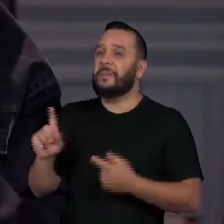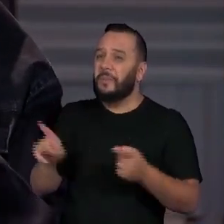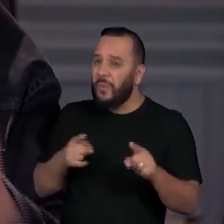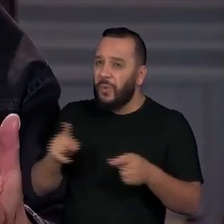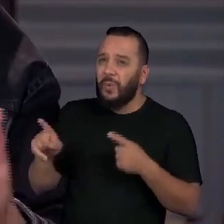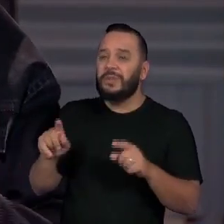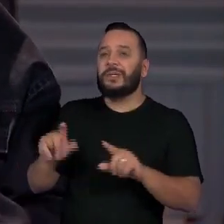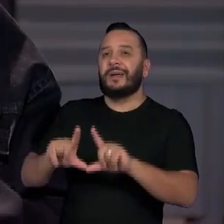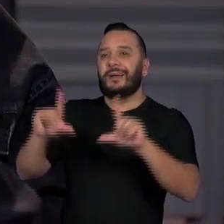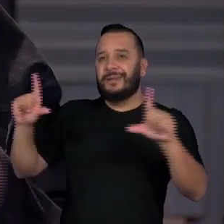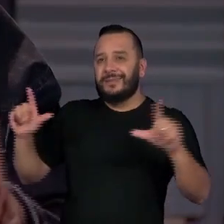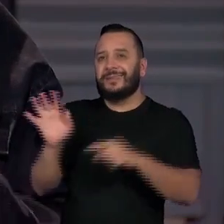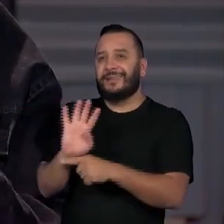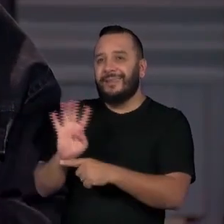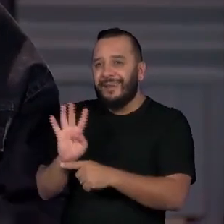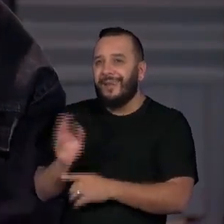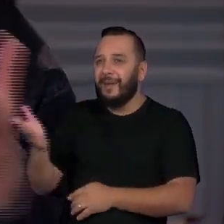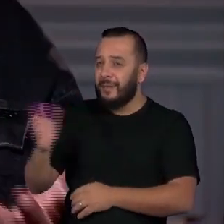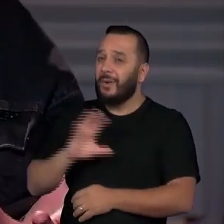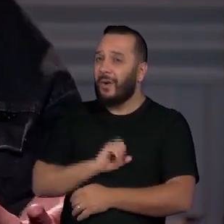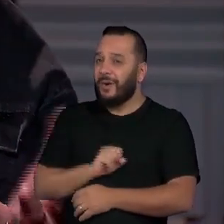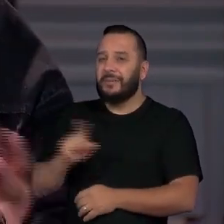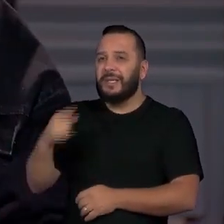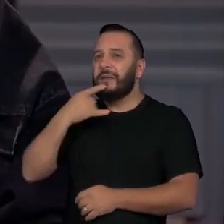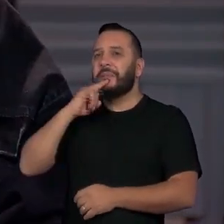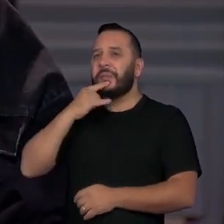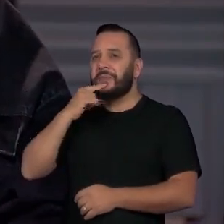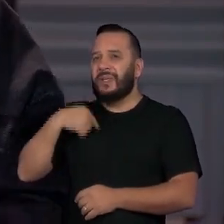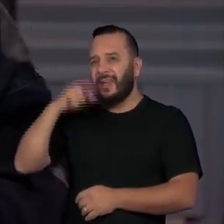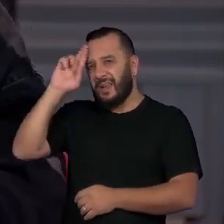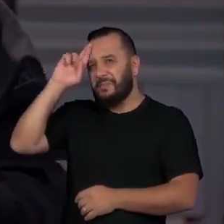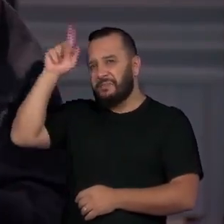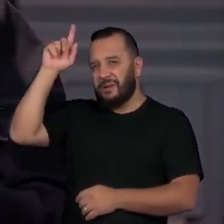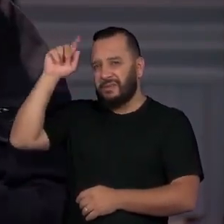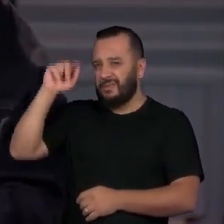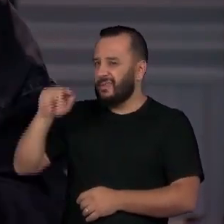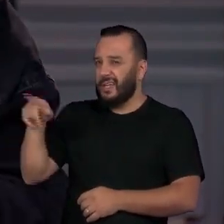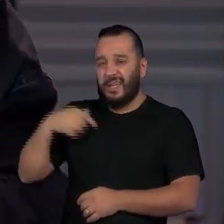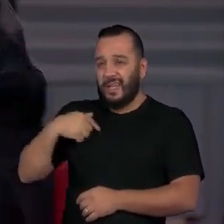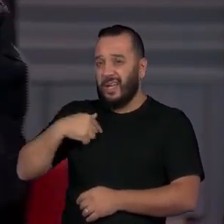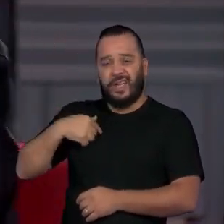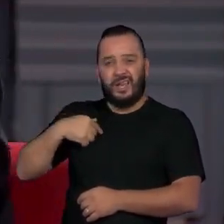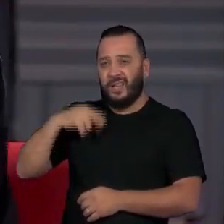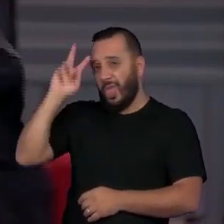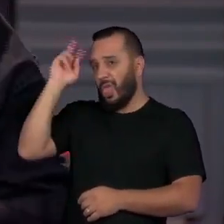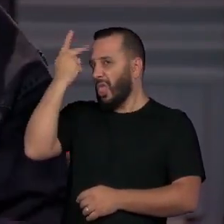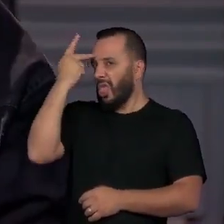de cinema a gente assistia filme para caramba e tal e quando bebia se transformava então era uma era um saco